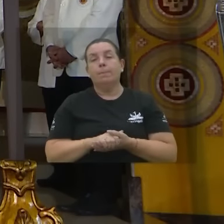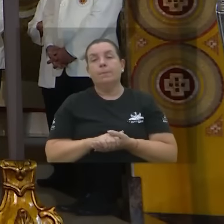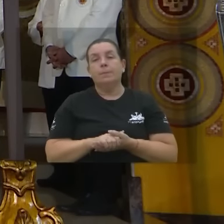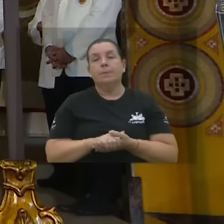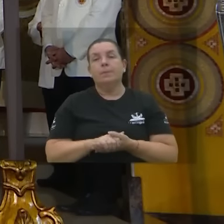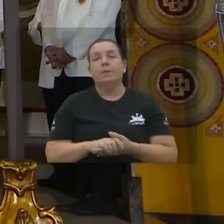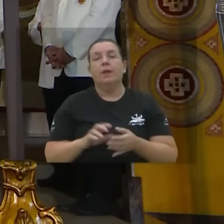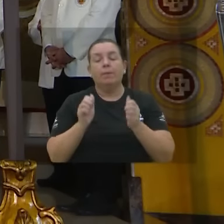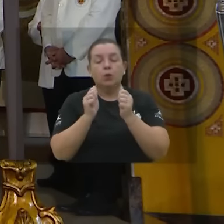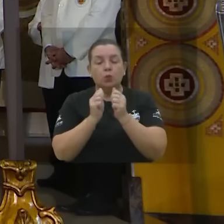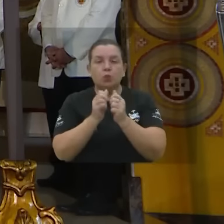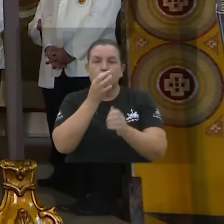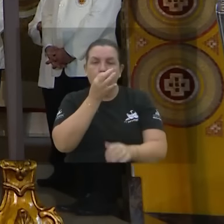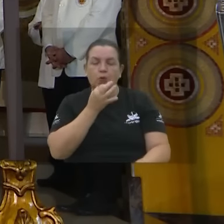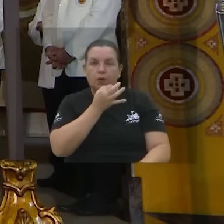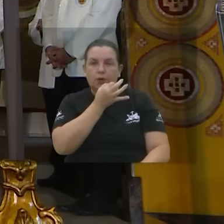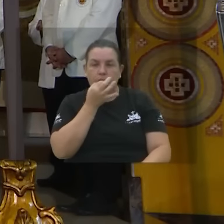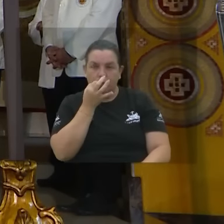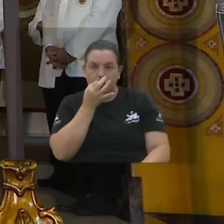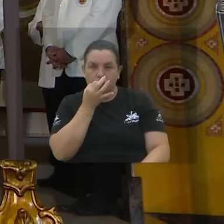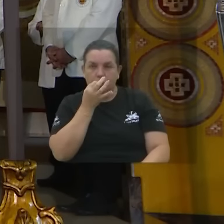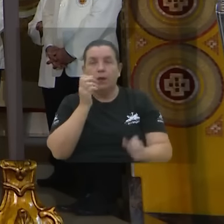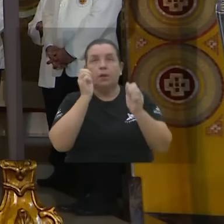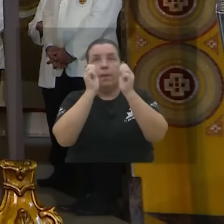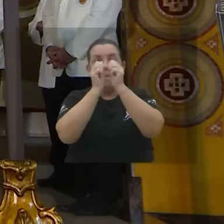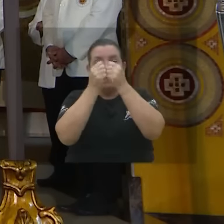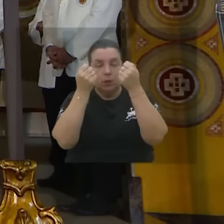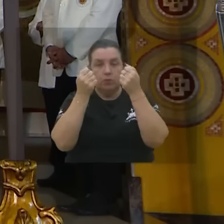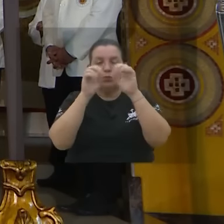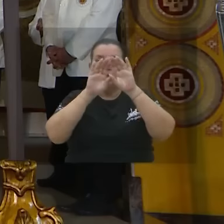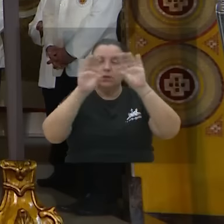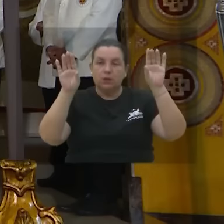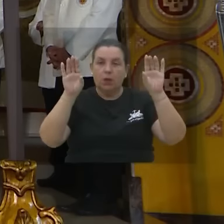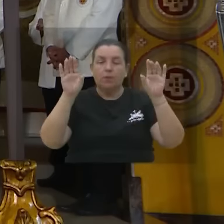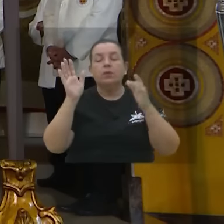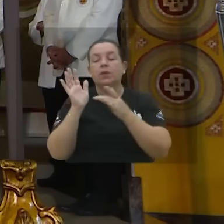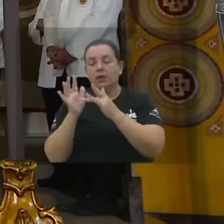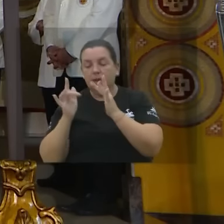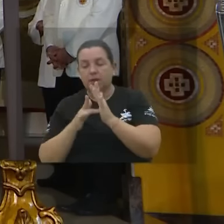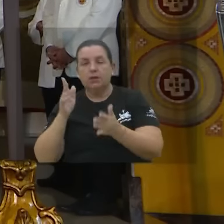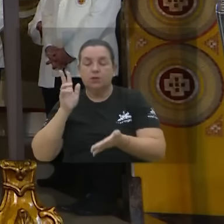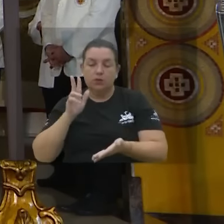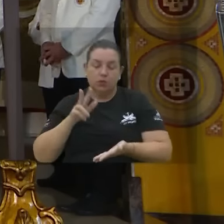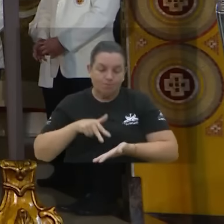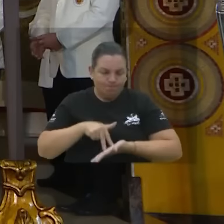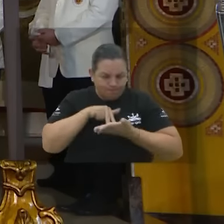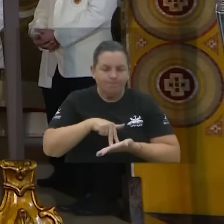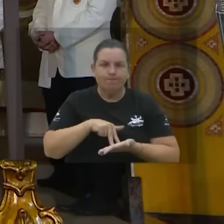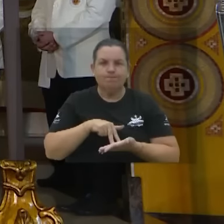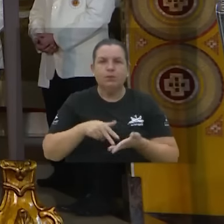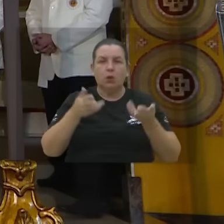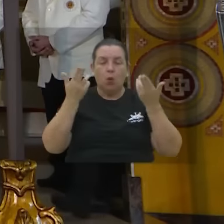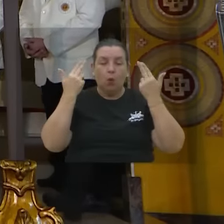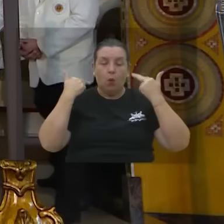Com a Eucaristia, pão do céu, Cristo sustenta seu rebanho.